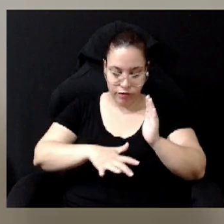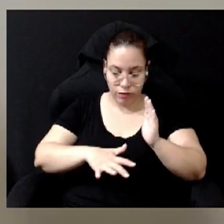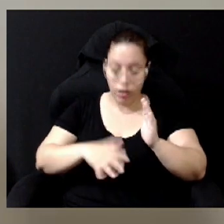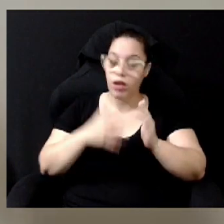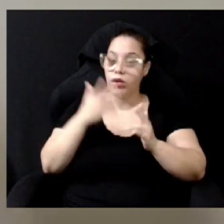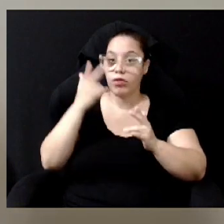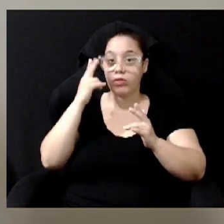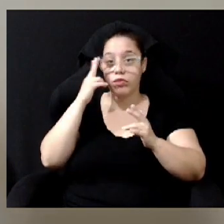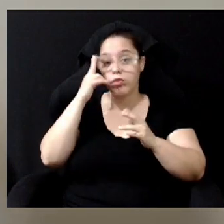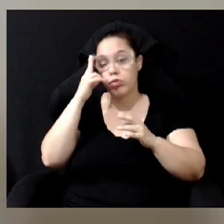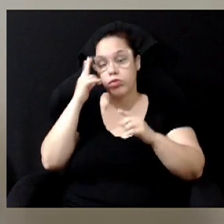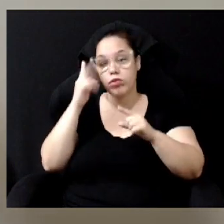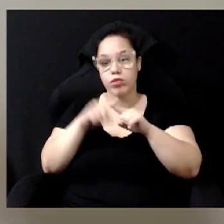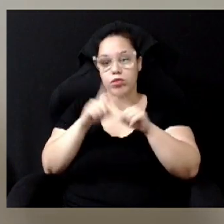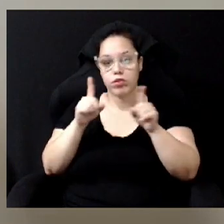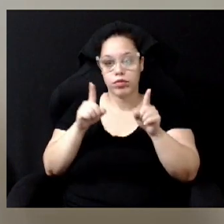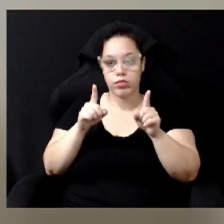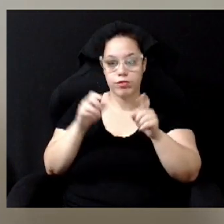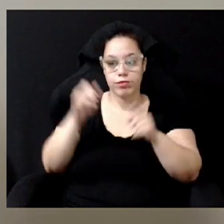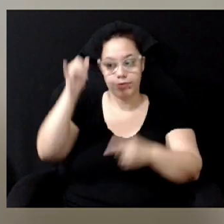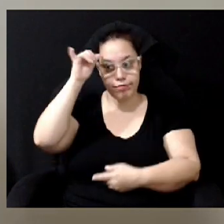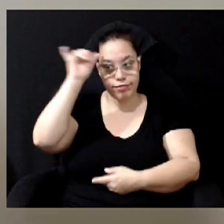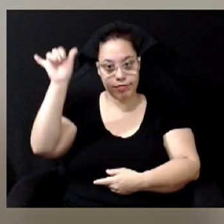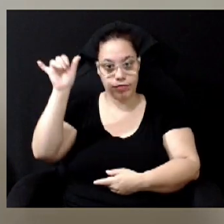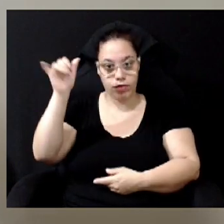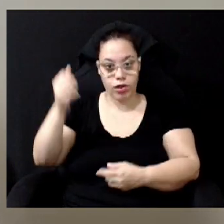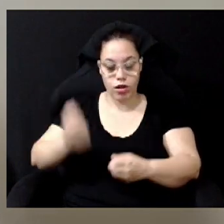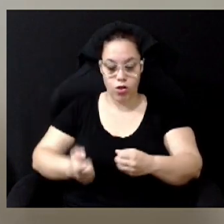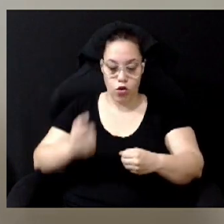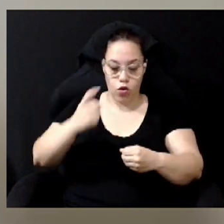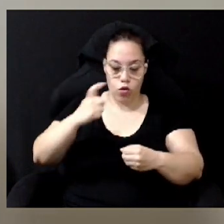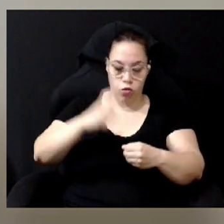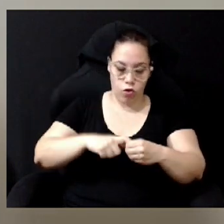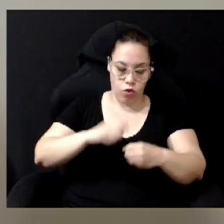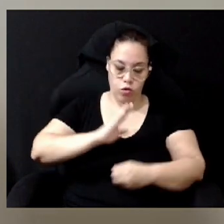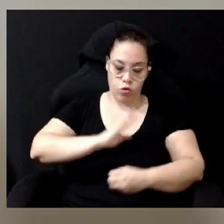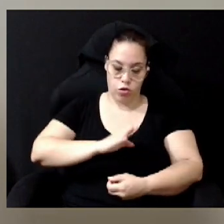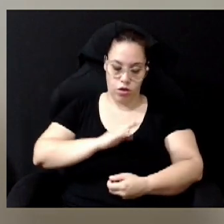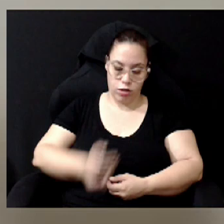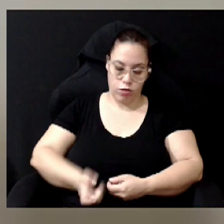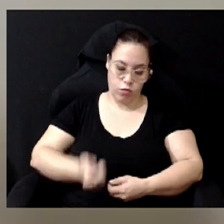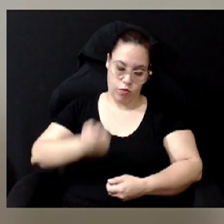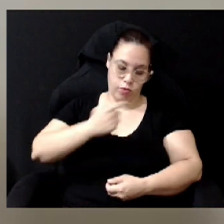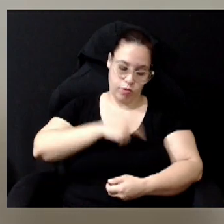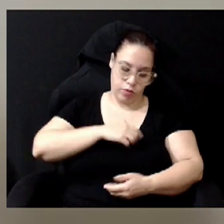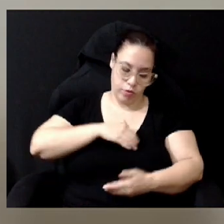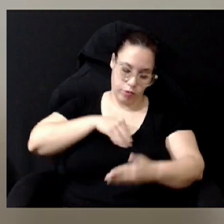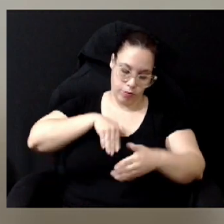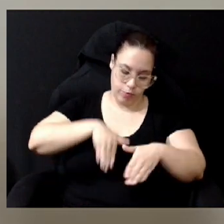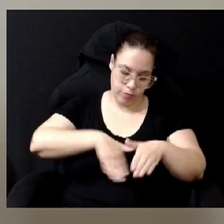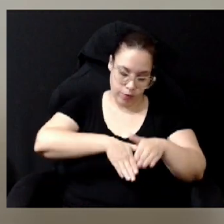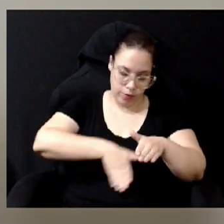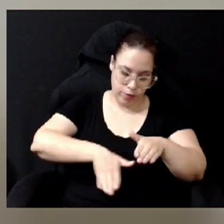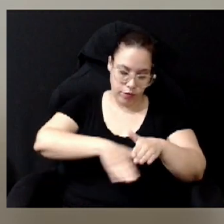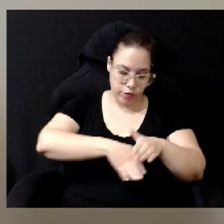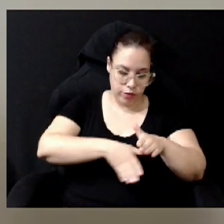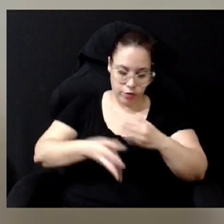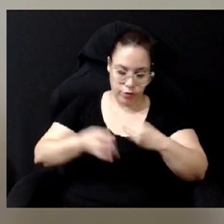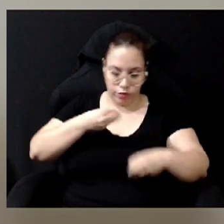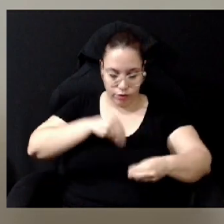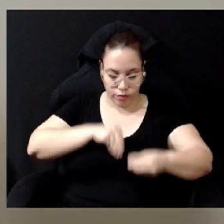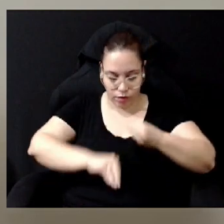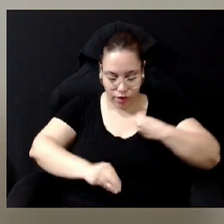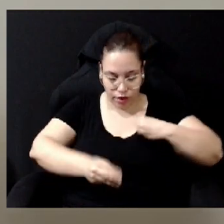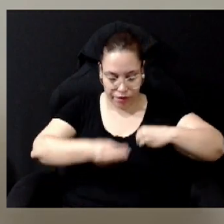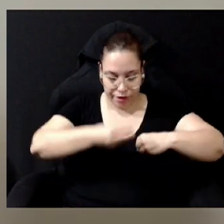ela evita que o sangue retorne para o coração. Então, ela é uma válvula que garante um fluxo unidirecional